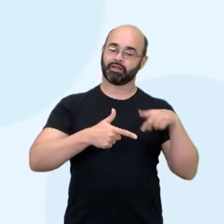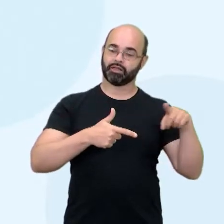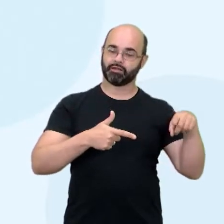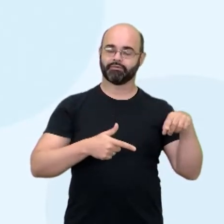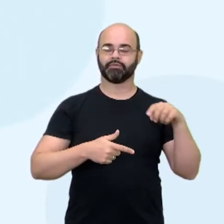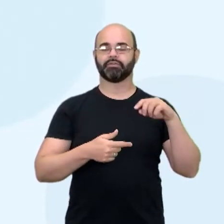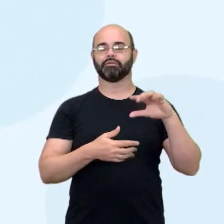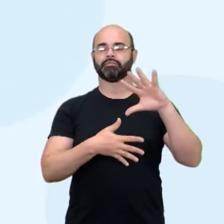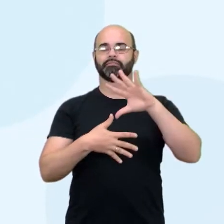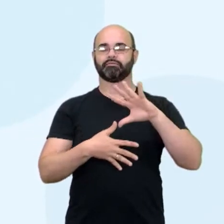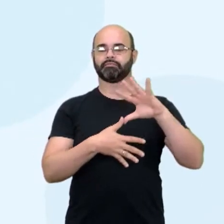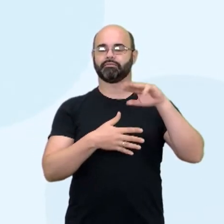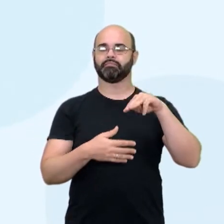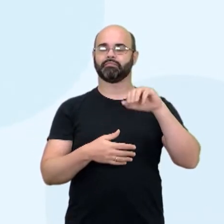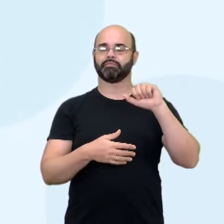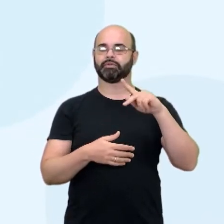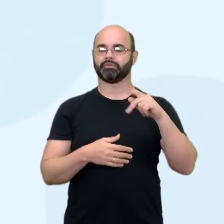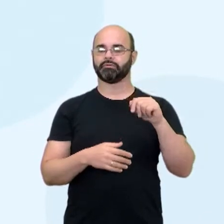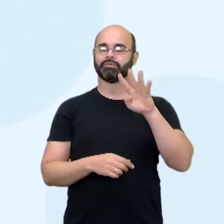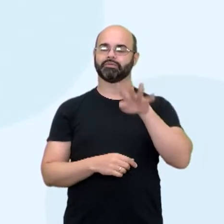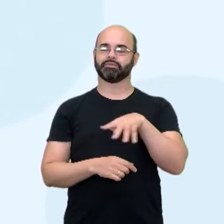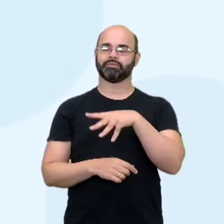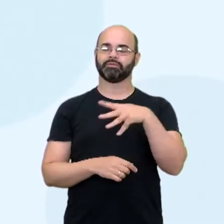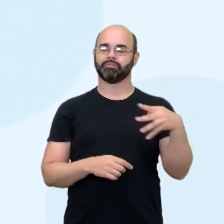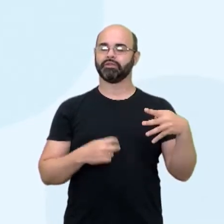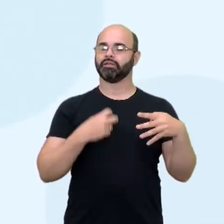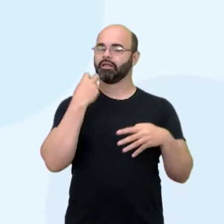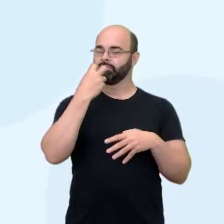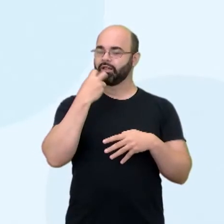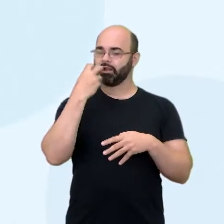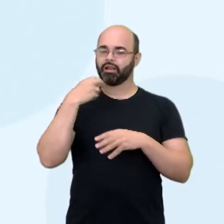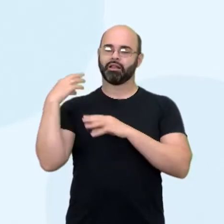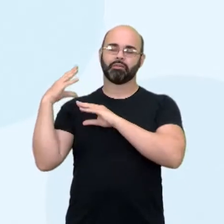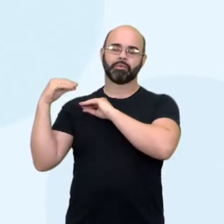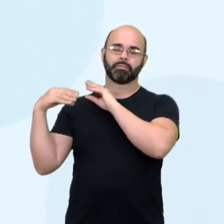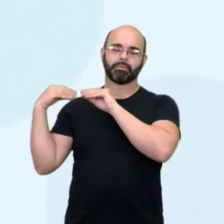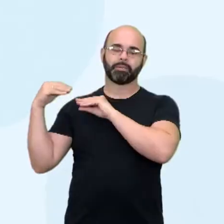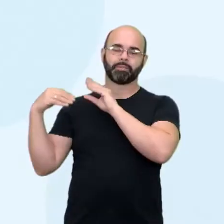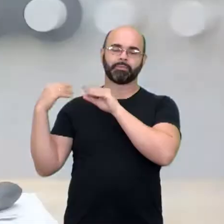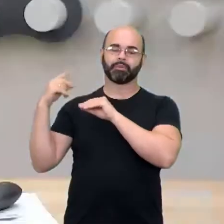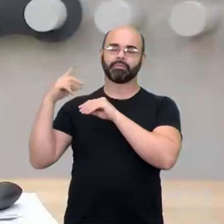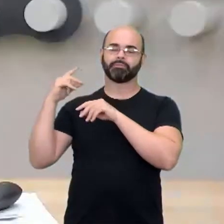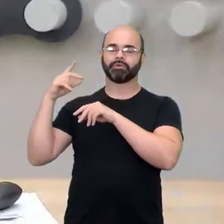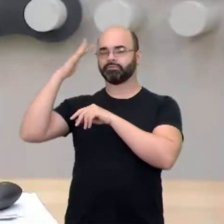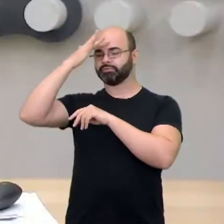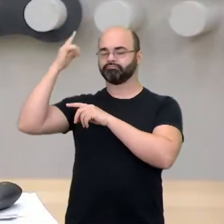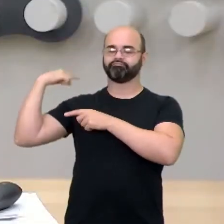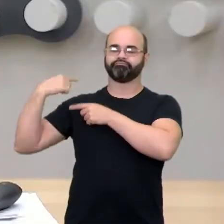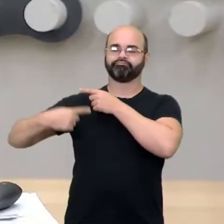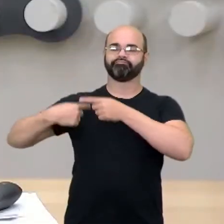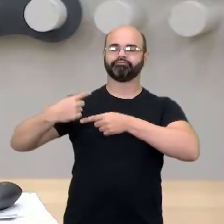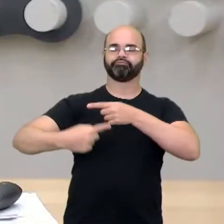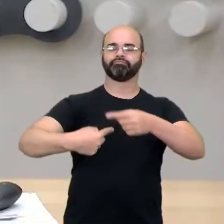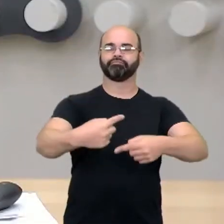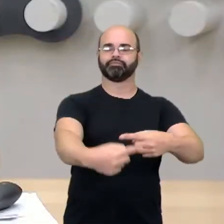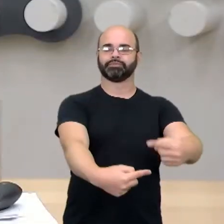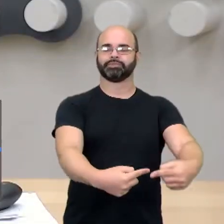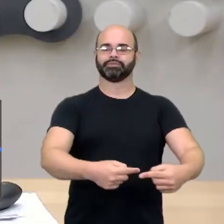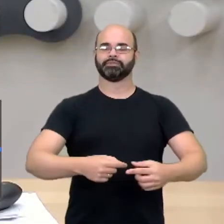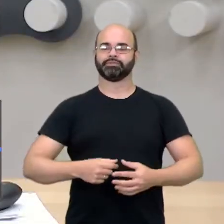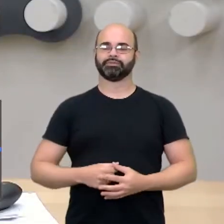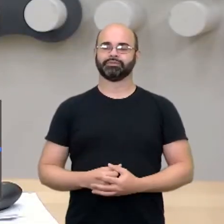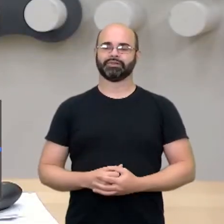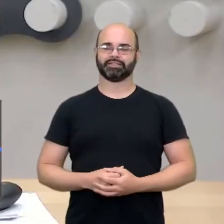mapas tabelas tradições orais enfim a gente está falando de todo um conjunto assim né